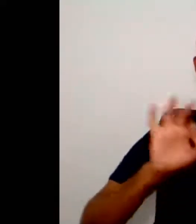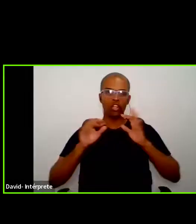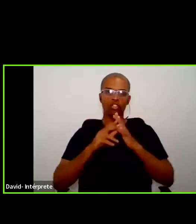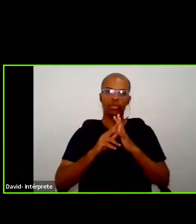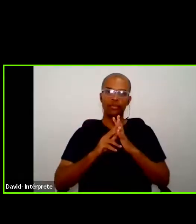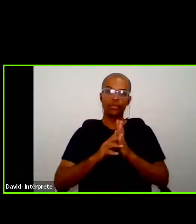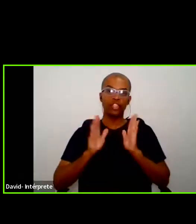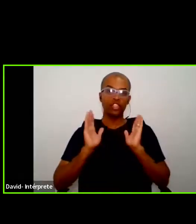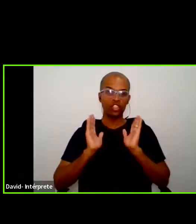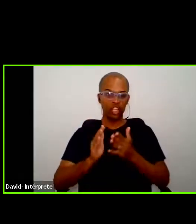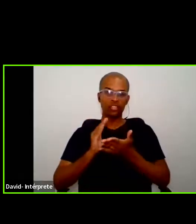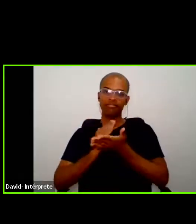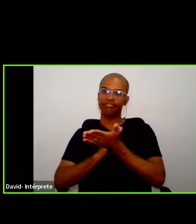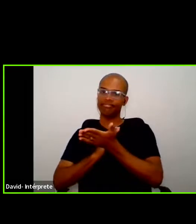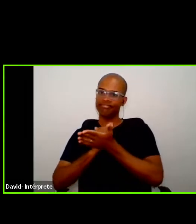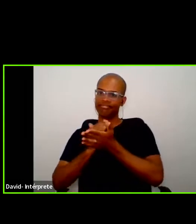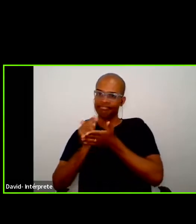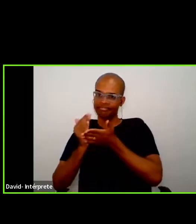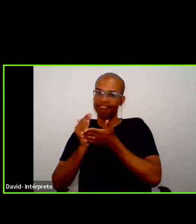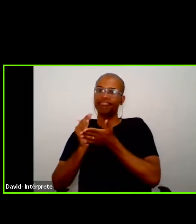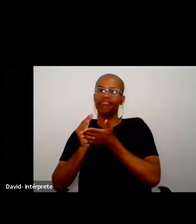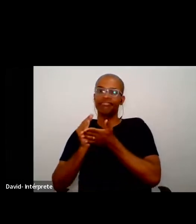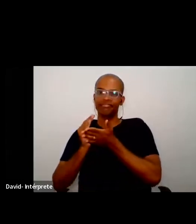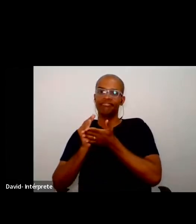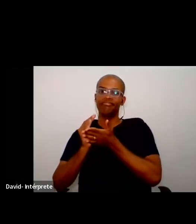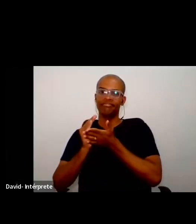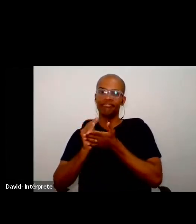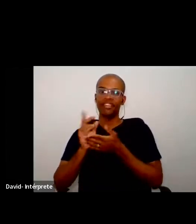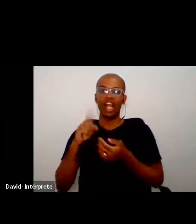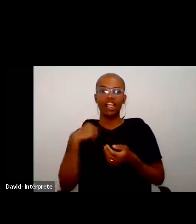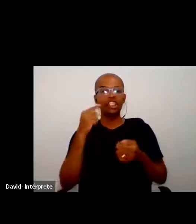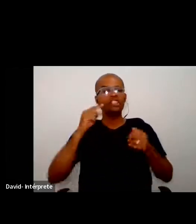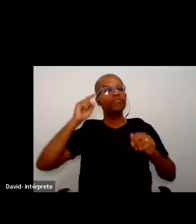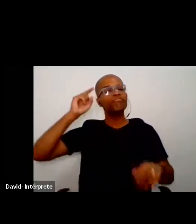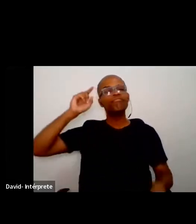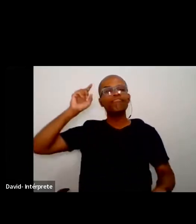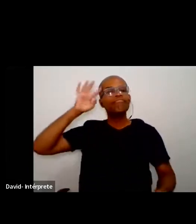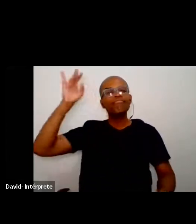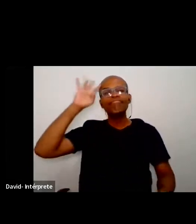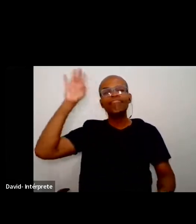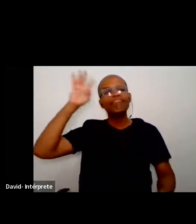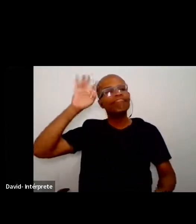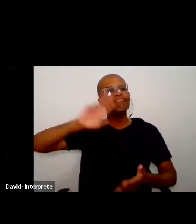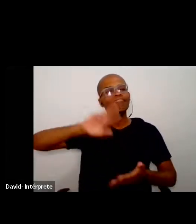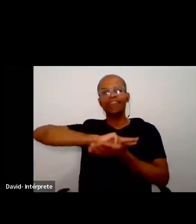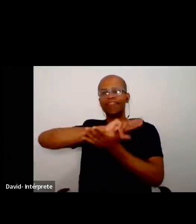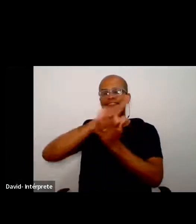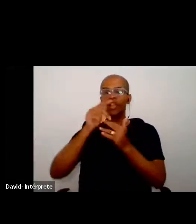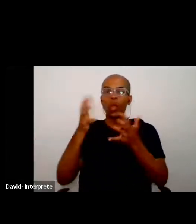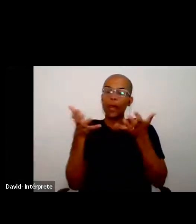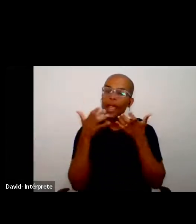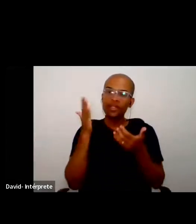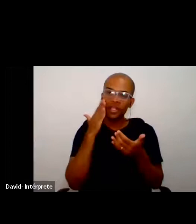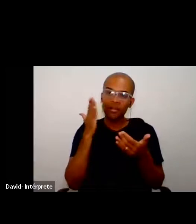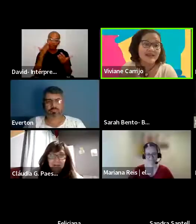uma abertura com chave de ouro. Deixa a gente pensar várias questões. Quero ouvir de vocês